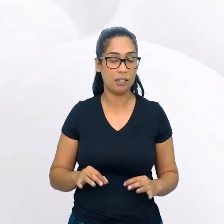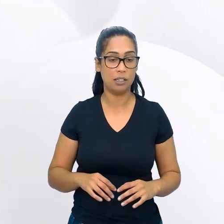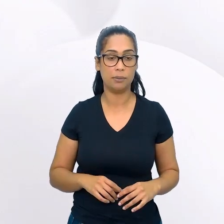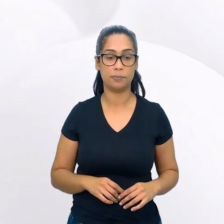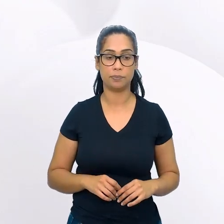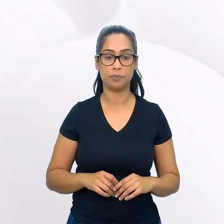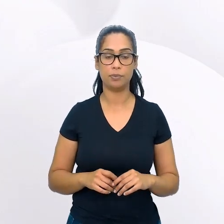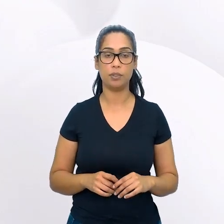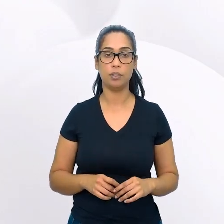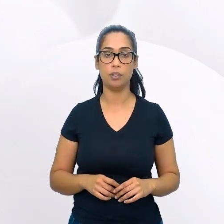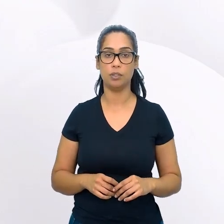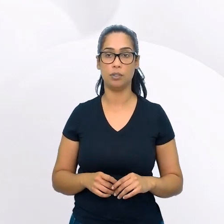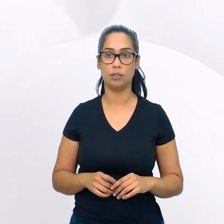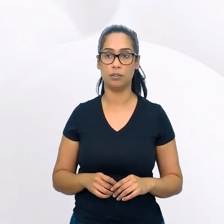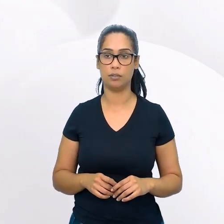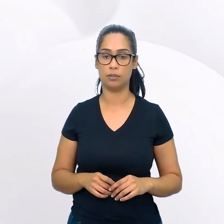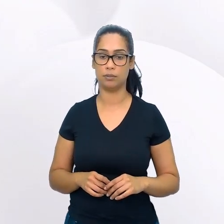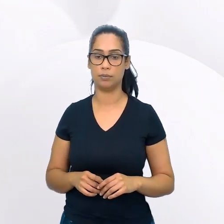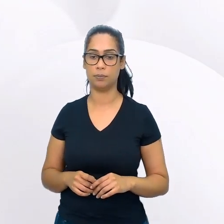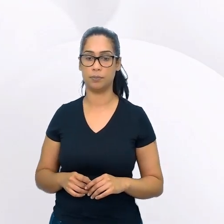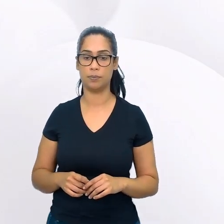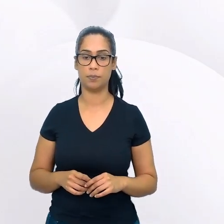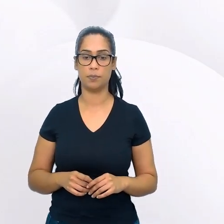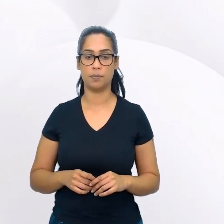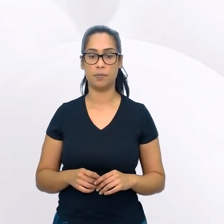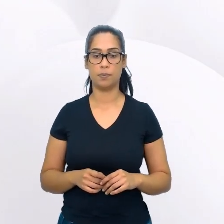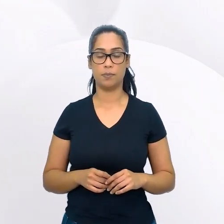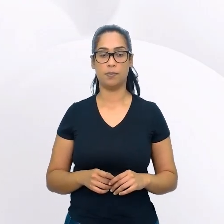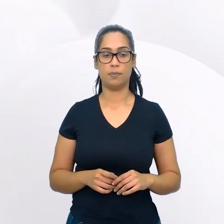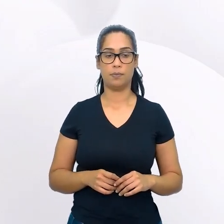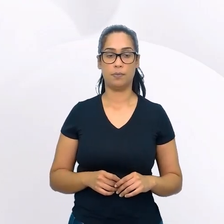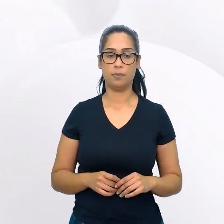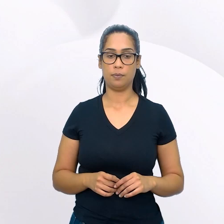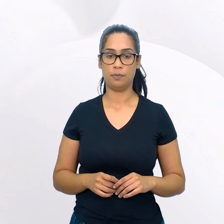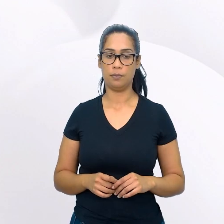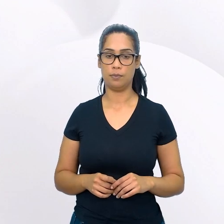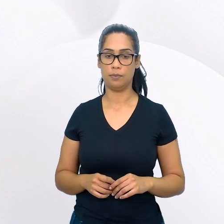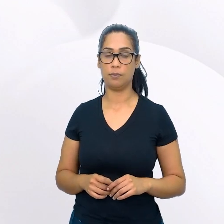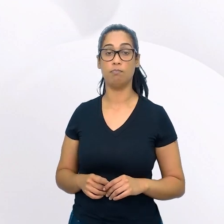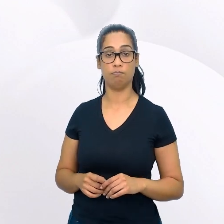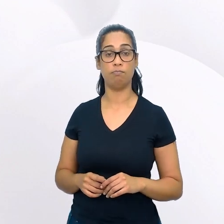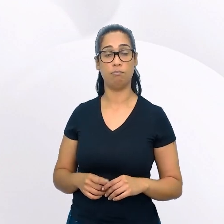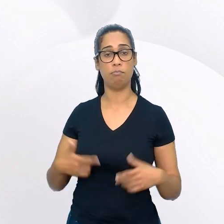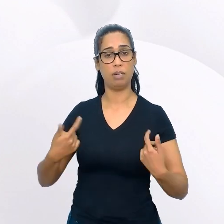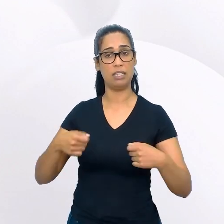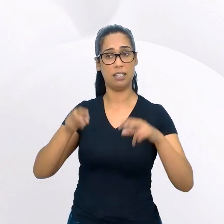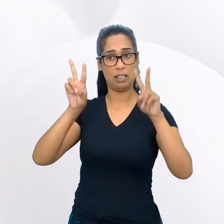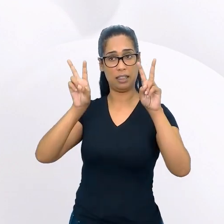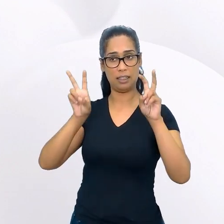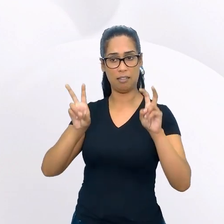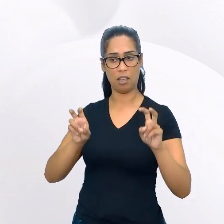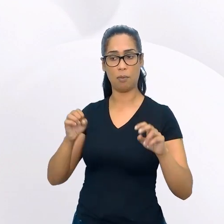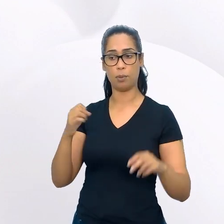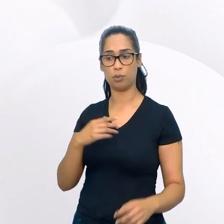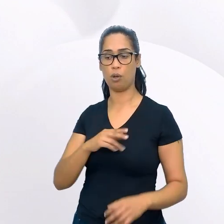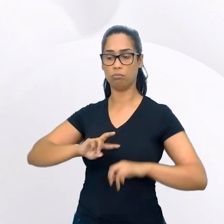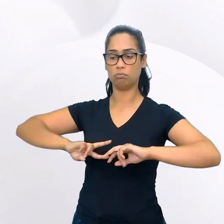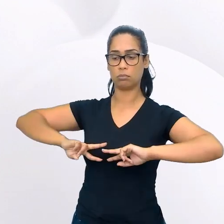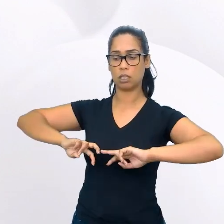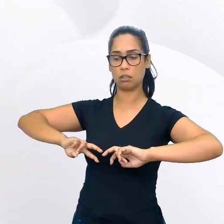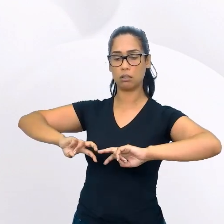desenvolver as já desenvolvidas né mas precisam ser exploradas como que nós